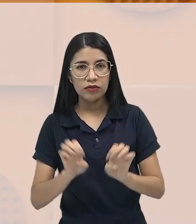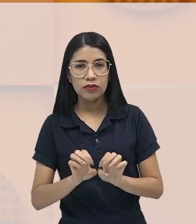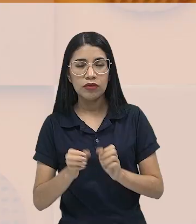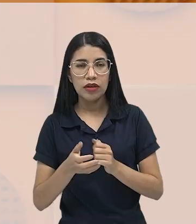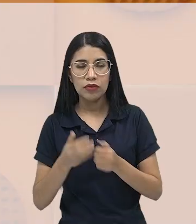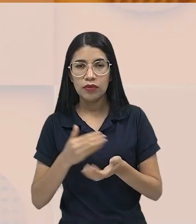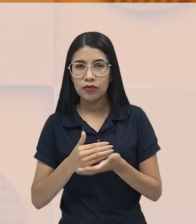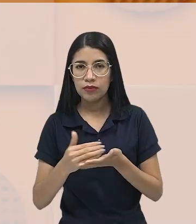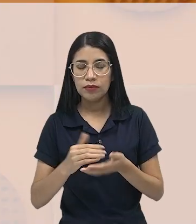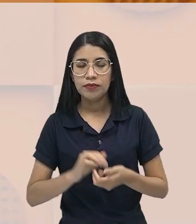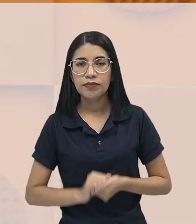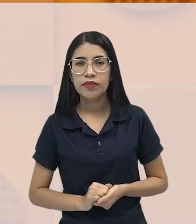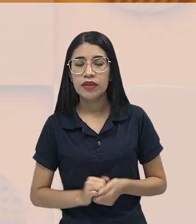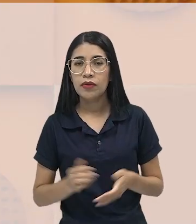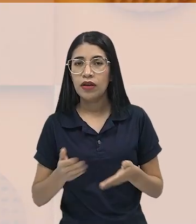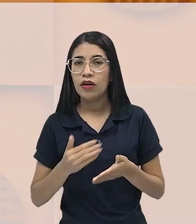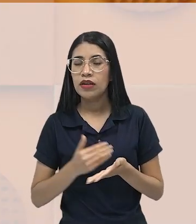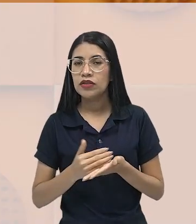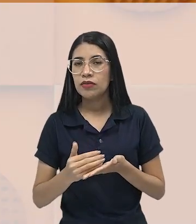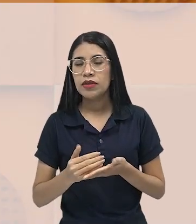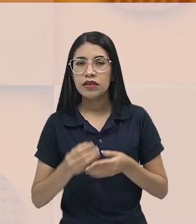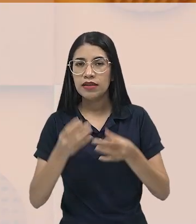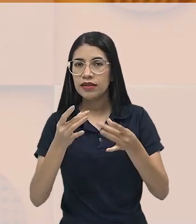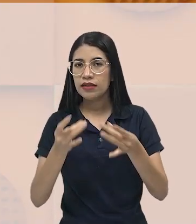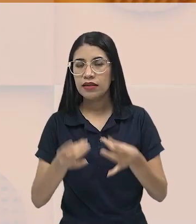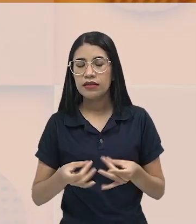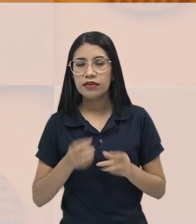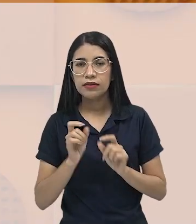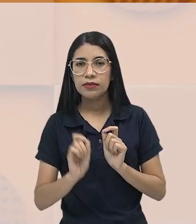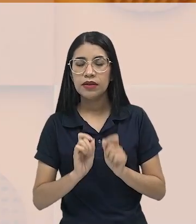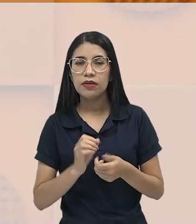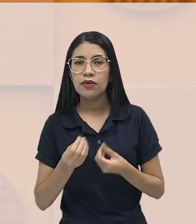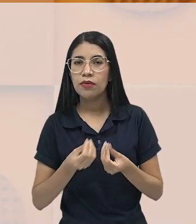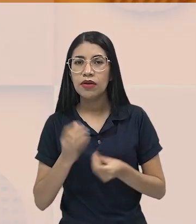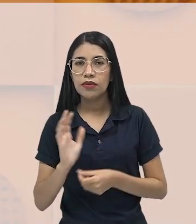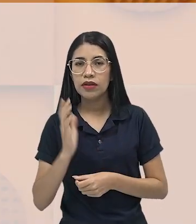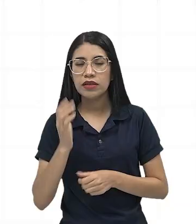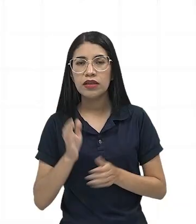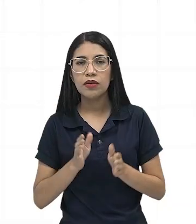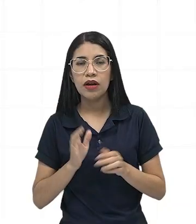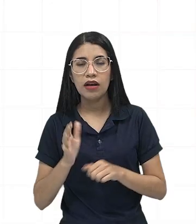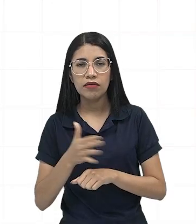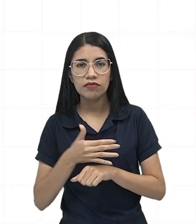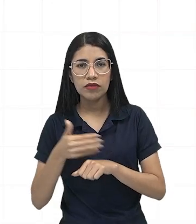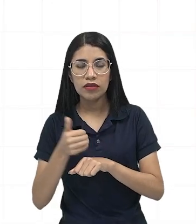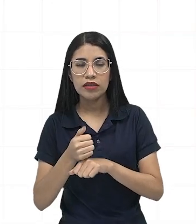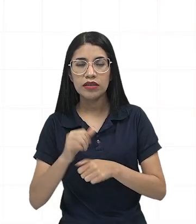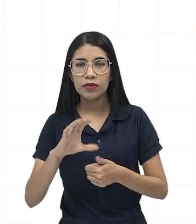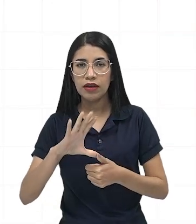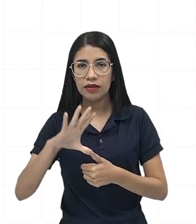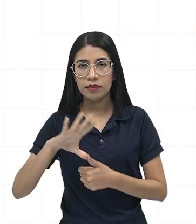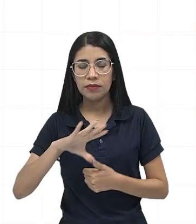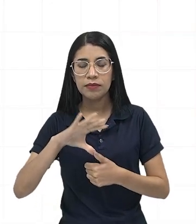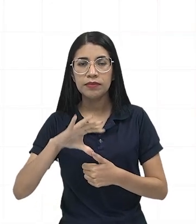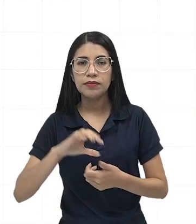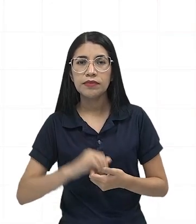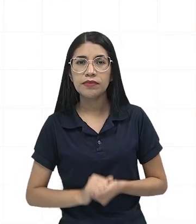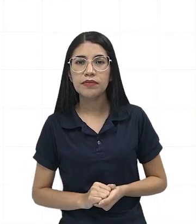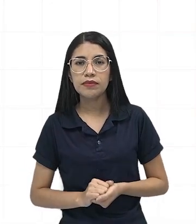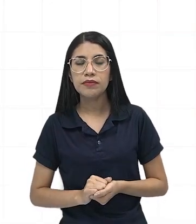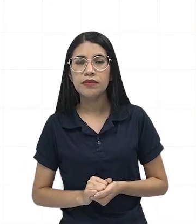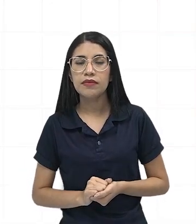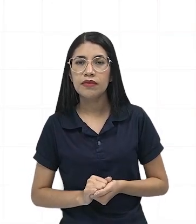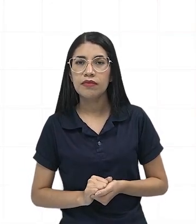bom? Então vamos dar início à aula falando sobre esse processo de colonização da América. O processo